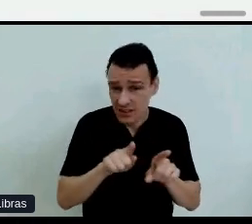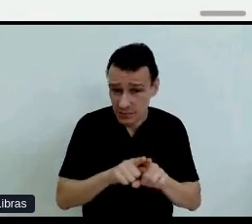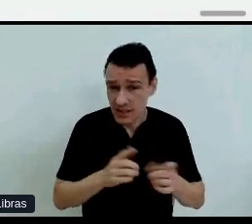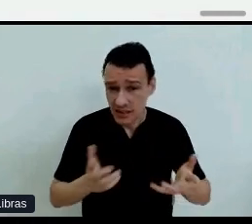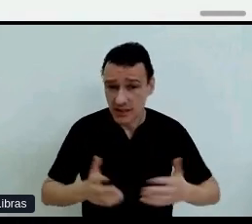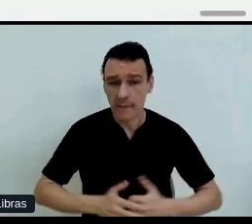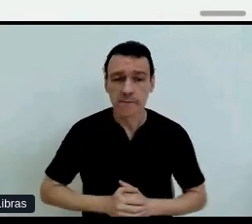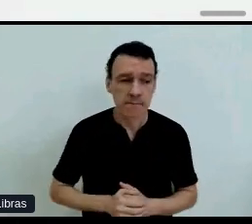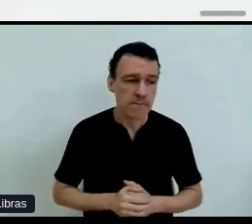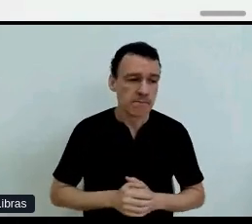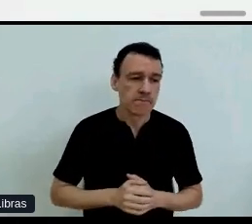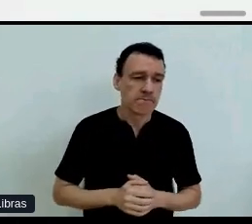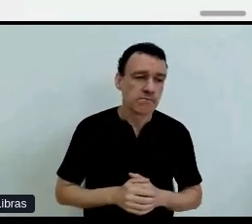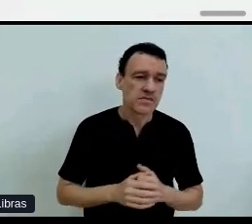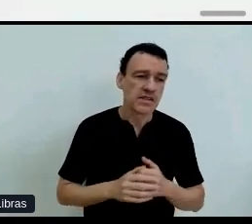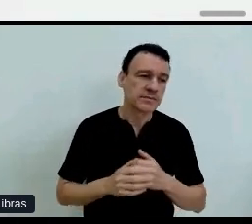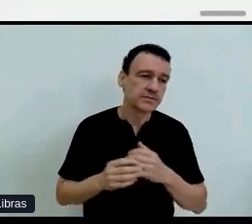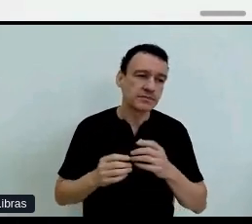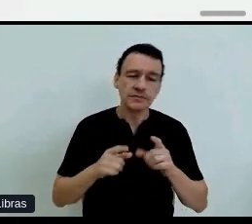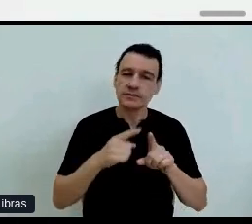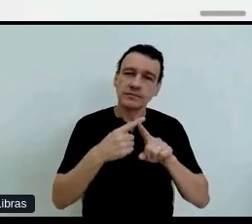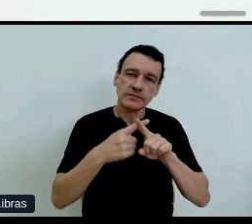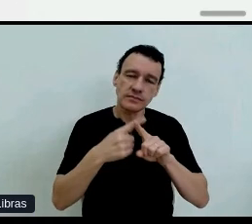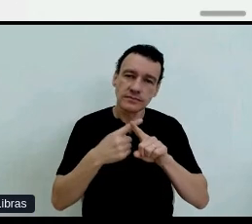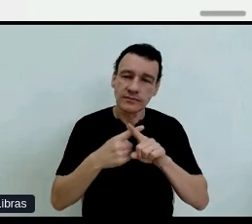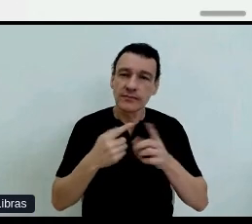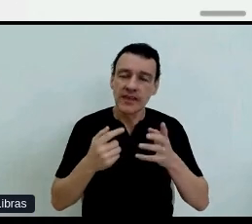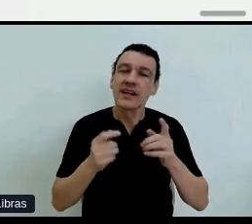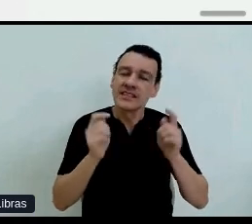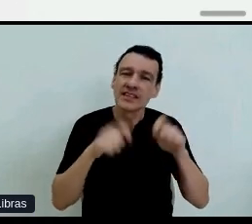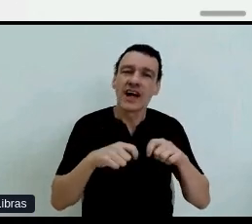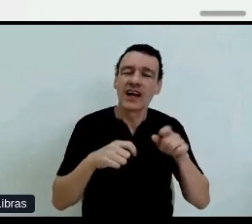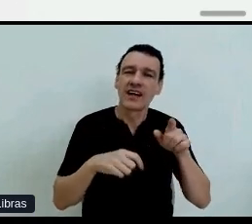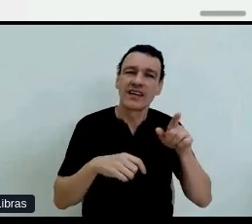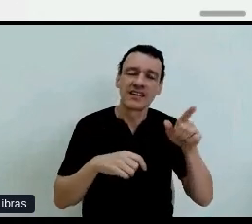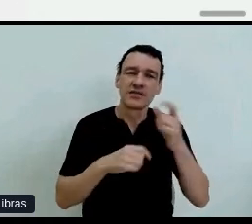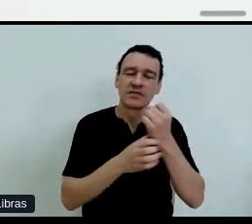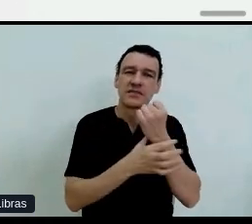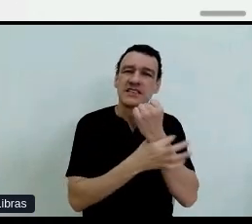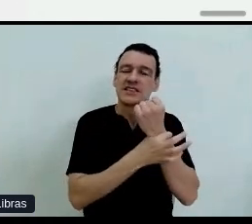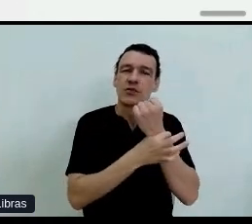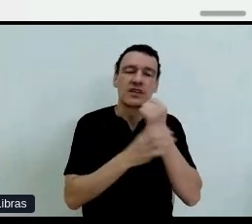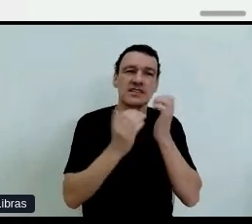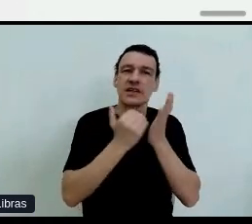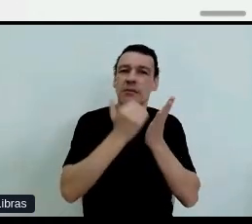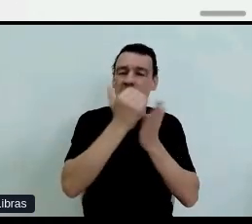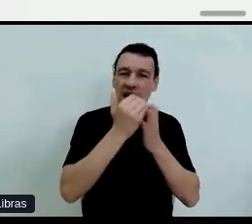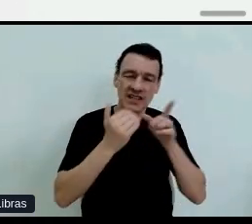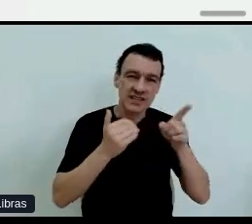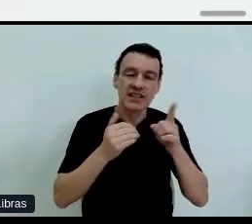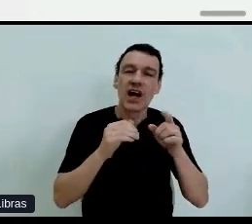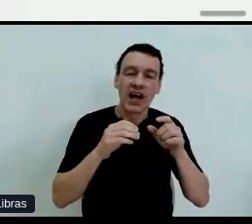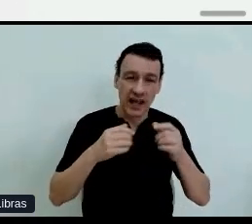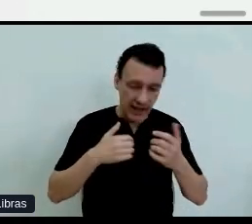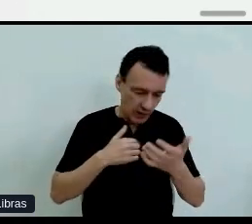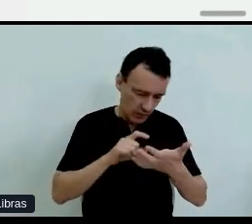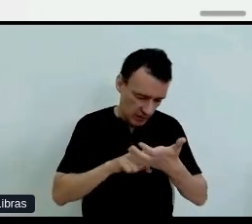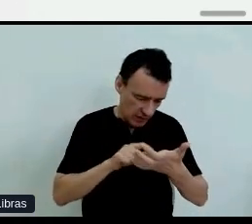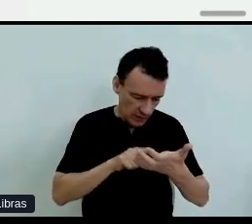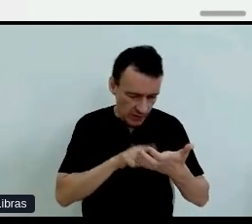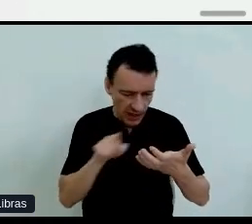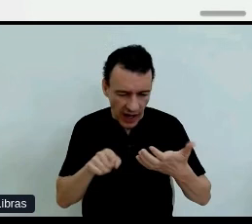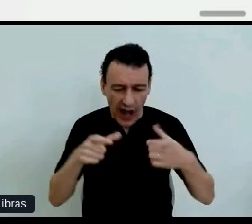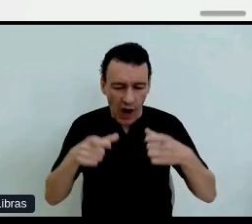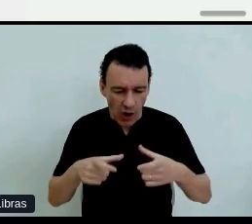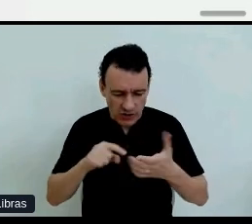mais, você consegue dar mais segurança, né, para onde você está direcionando o usuário. Tanto nessa situação, que é uma